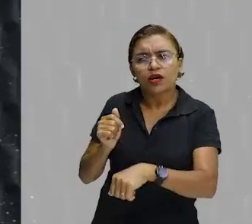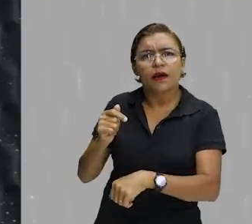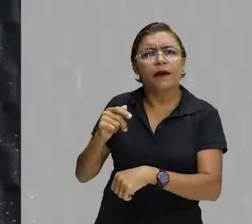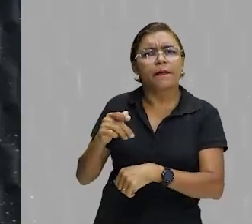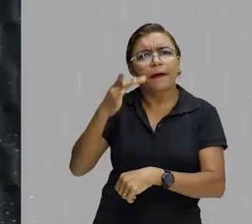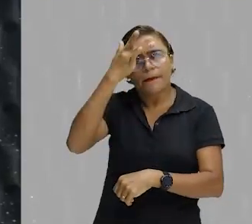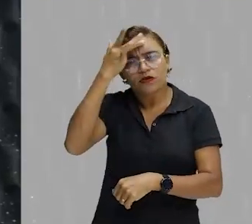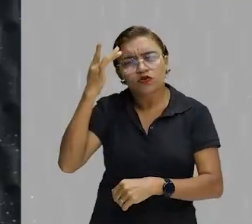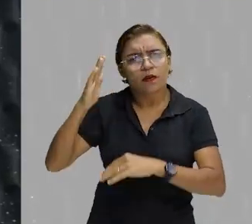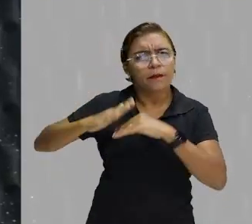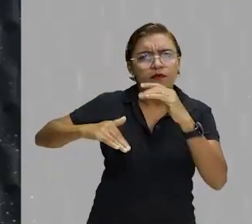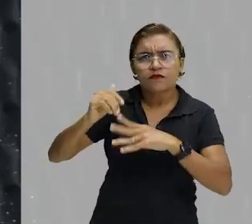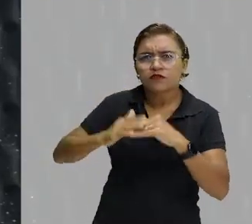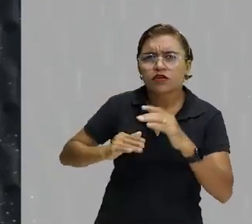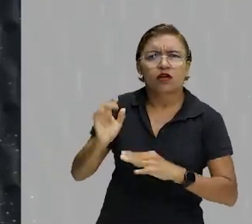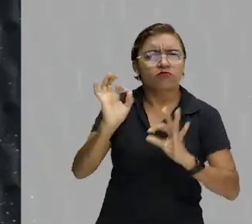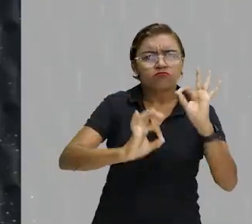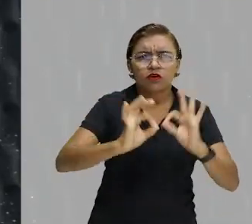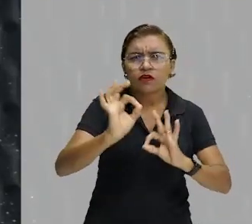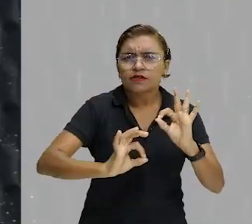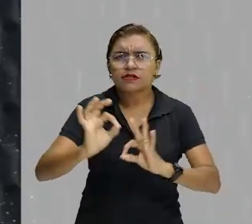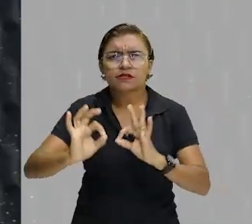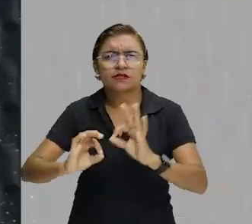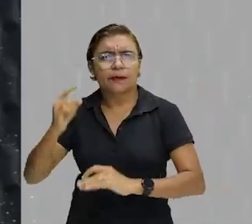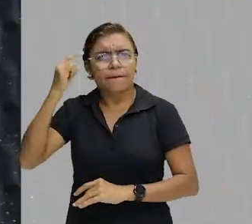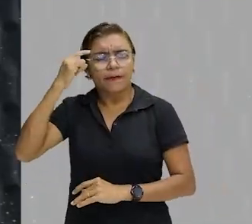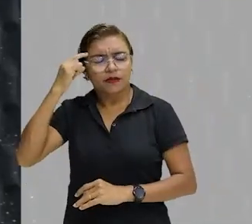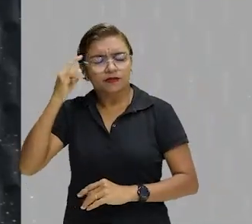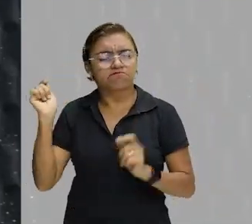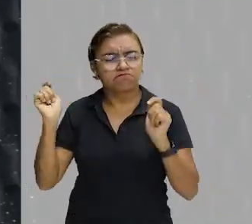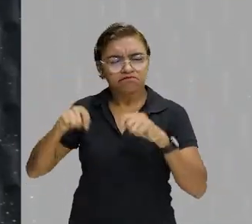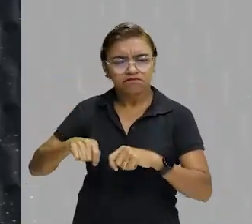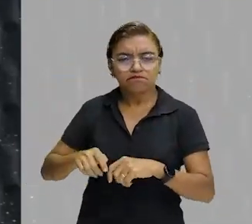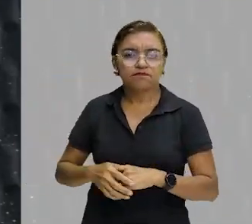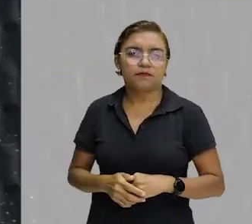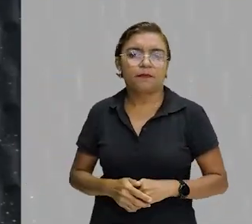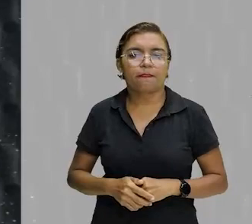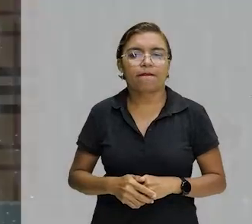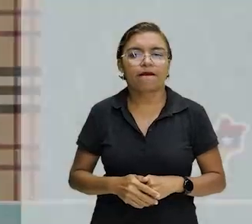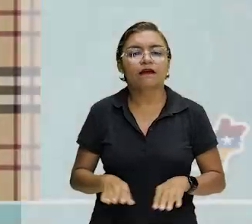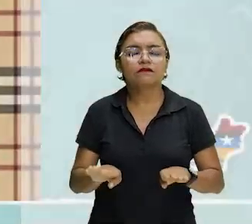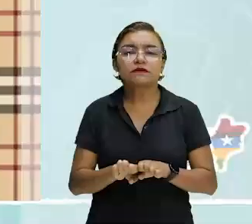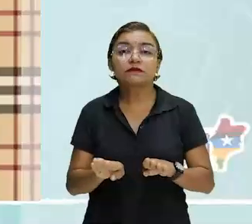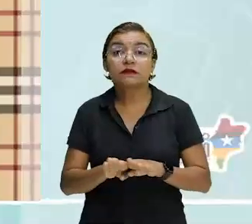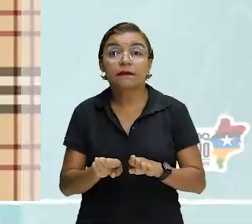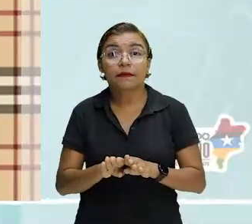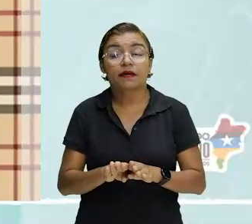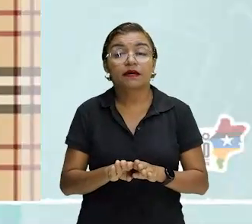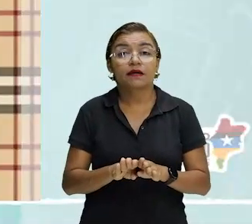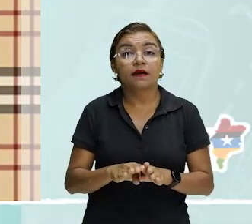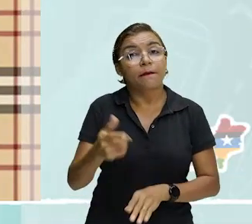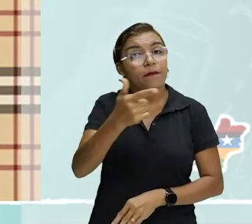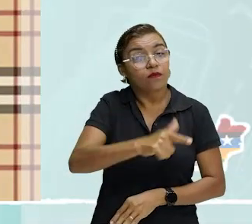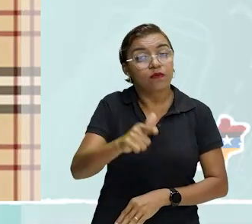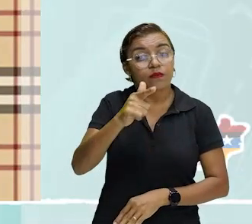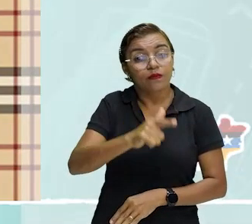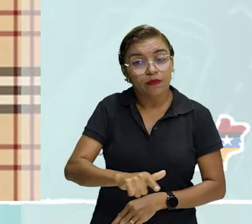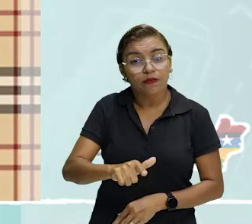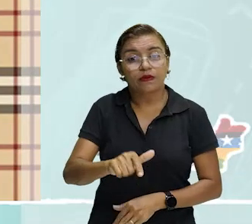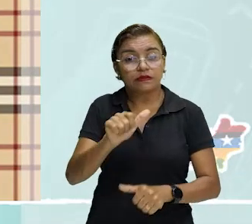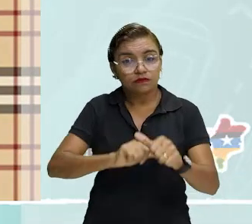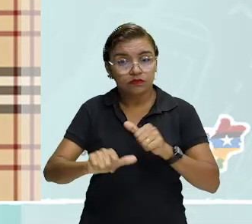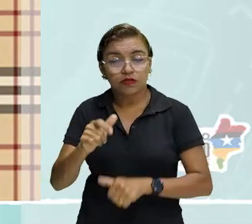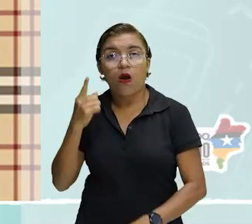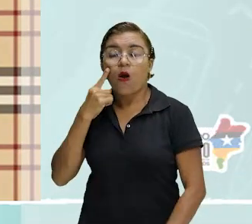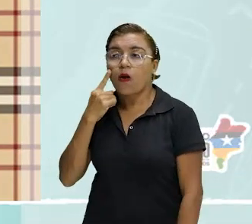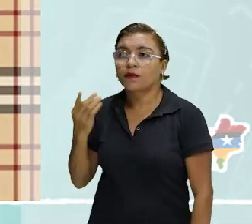primeiro, faça a sua composição e pense na possibilidade. Ritmo alternado. Eu, professor, assim, na toalha de mesa lá de casa? Não, isso aqui é a camisa de um